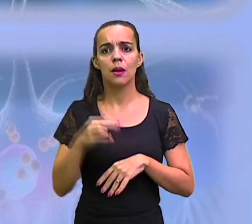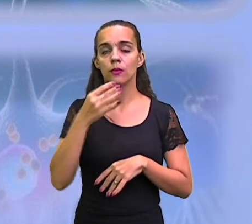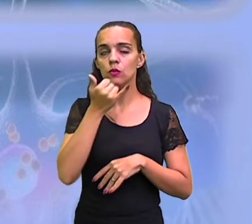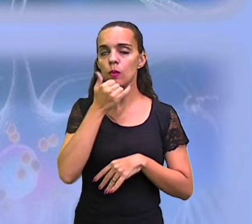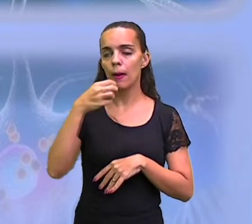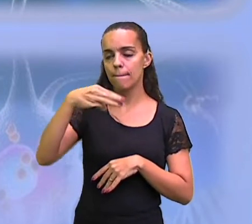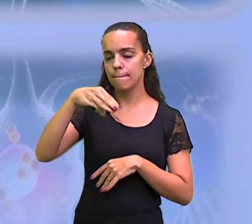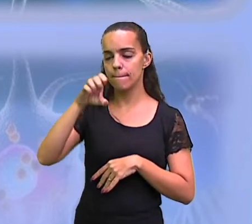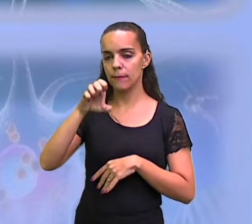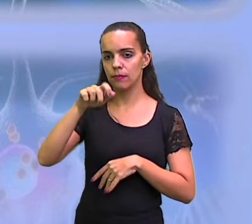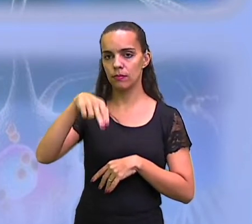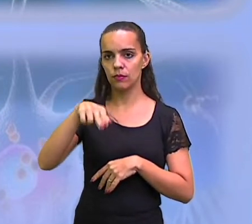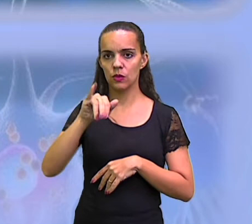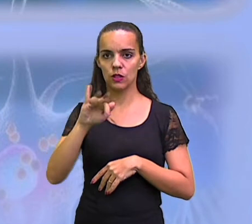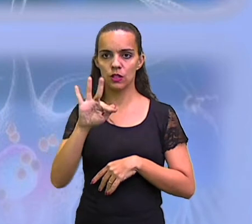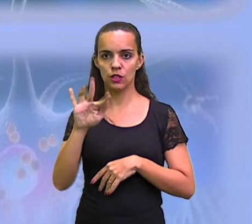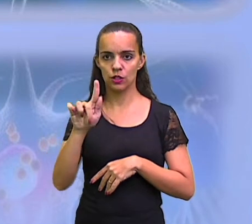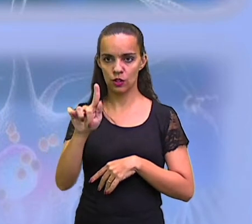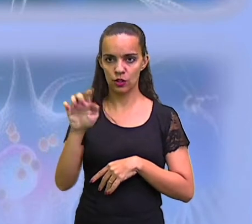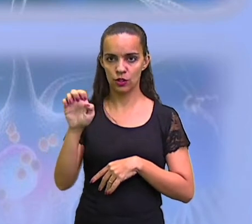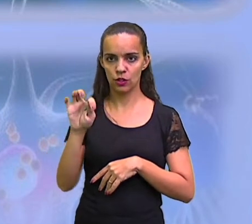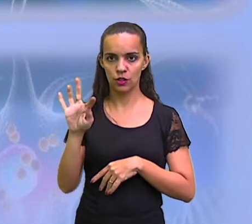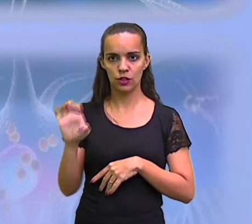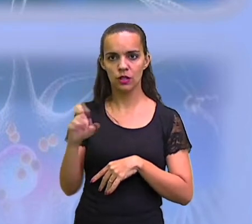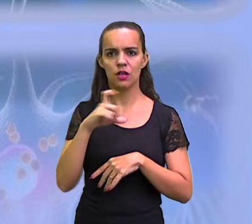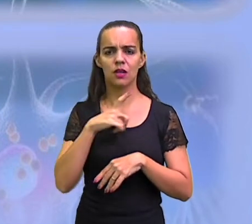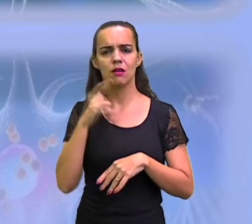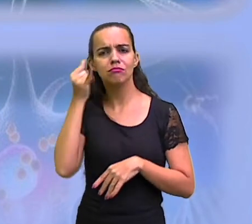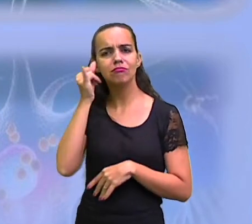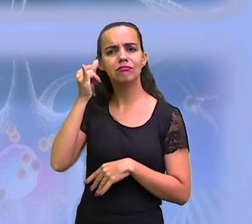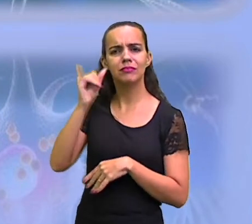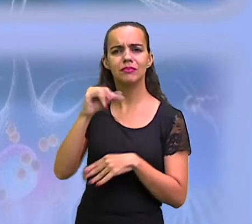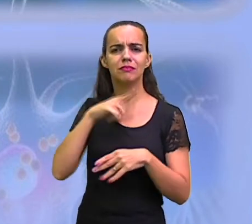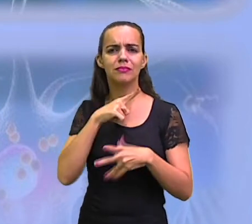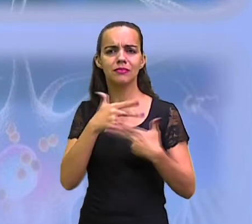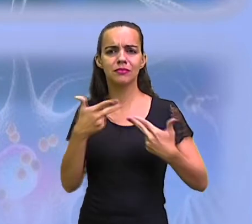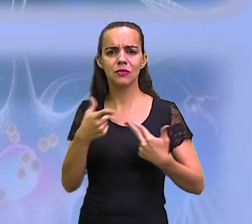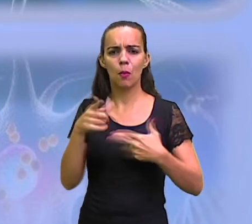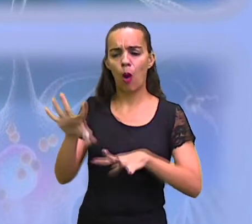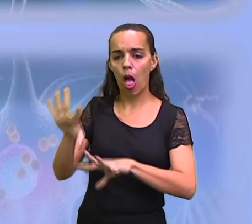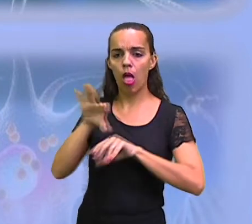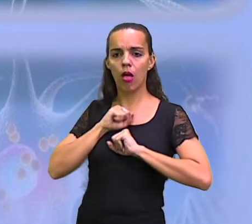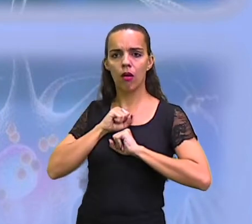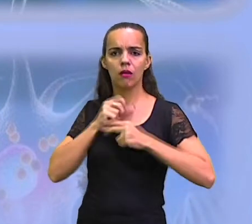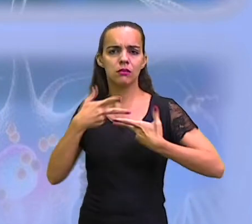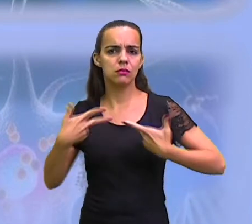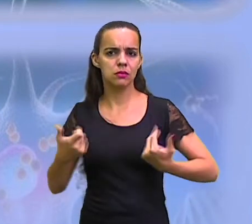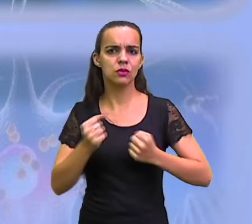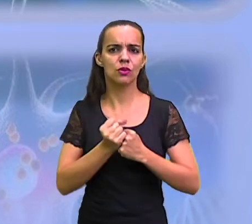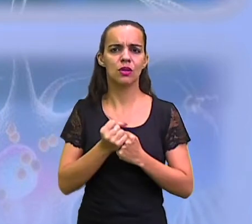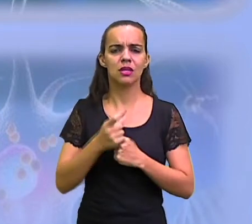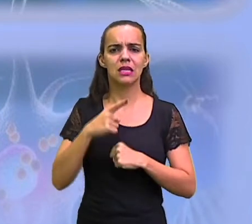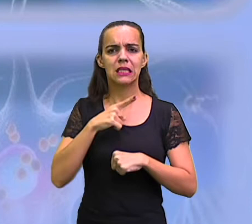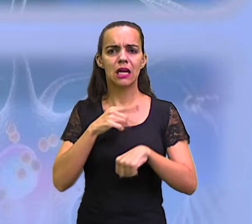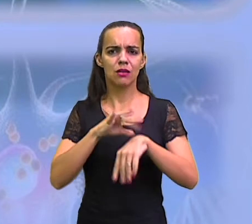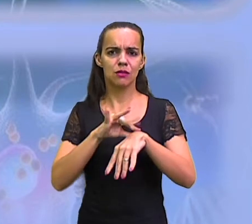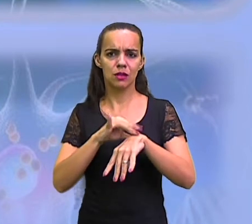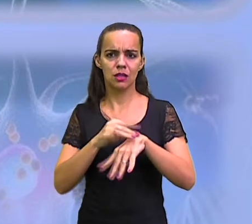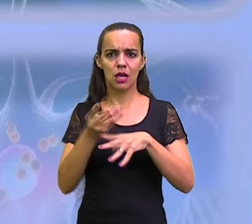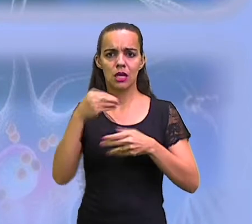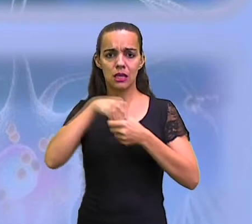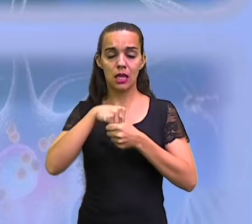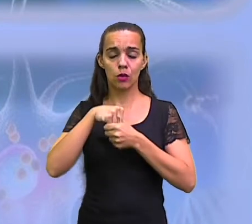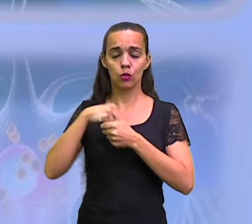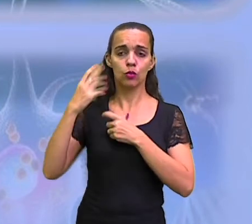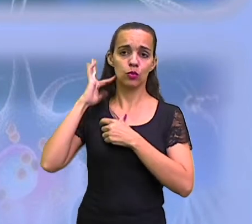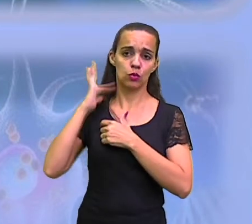o encéfalo ele fica totalmente afetado. As infecções nesse